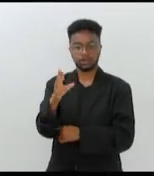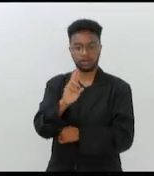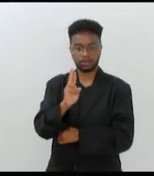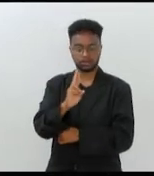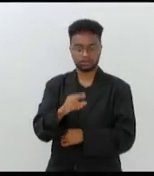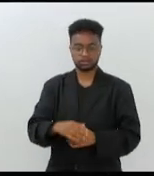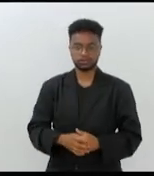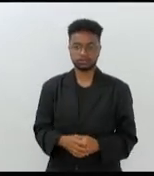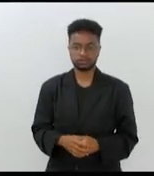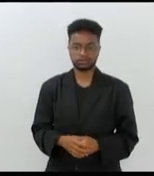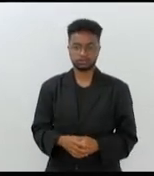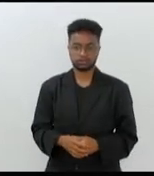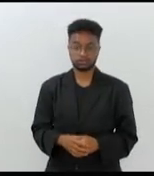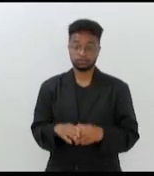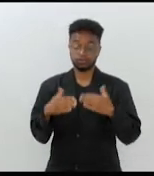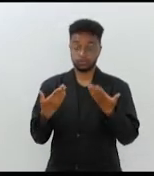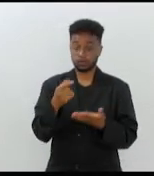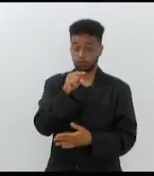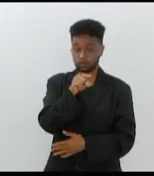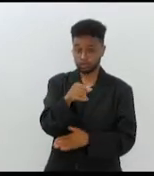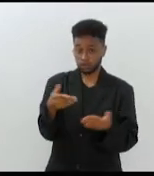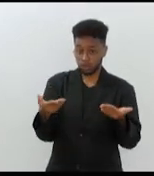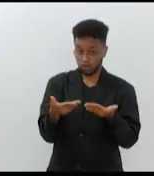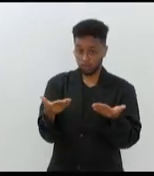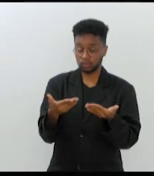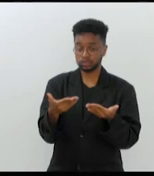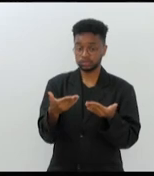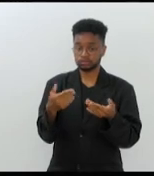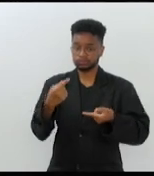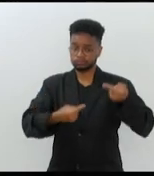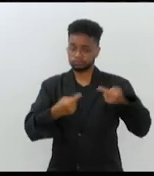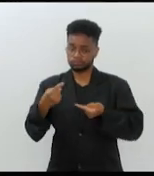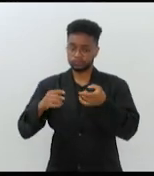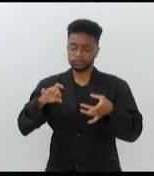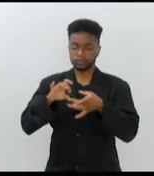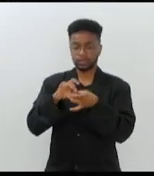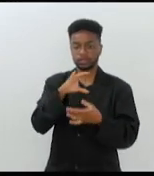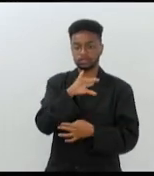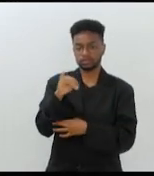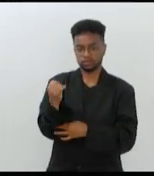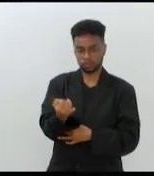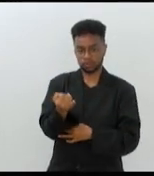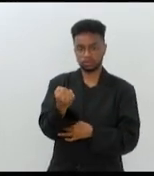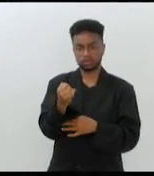R$ 792.611.053. Vossa Excelência hoje fez uma questão de ordem na CCJ e